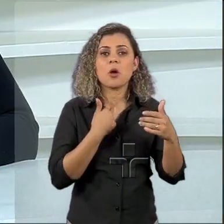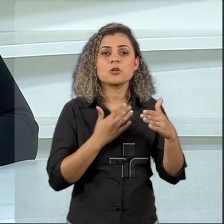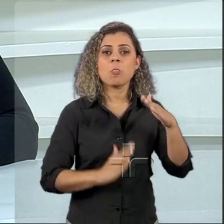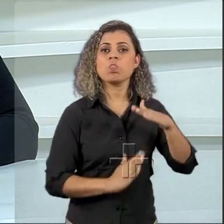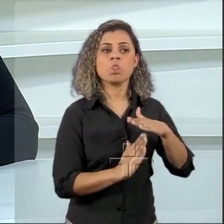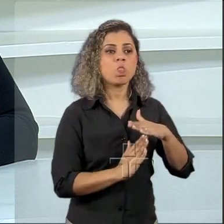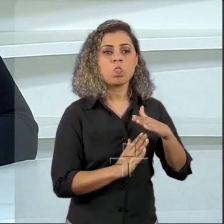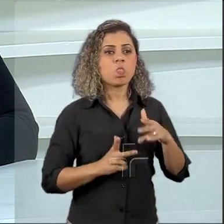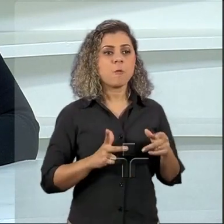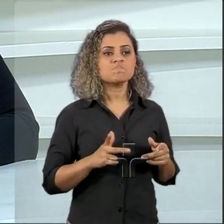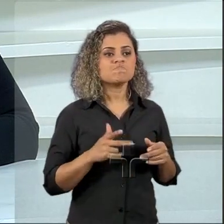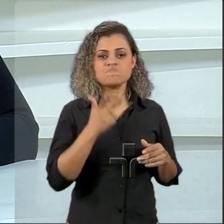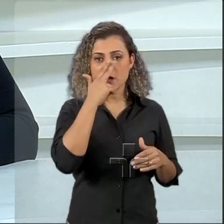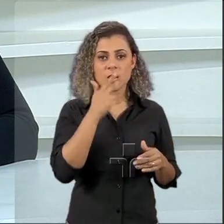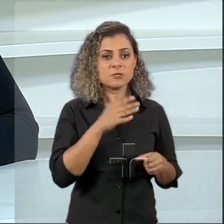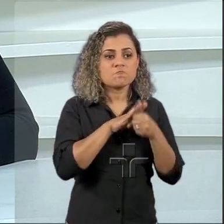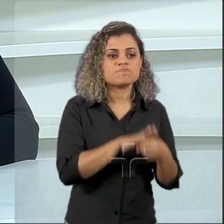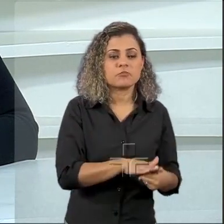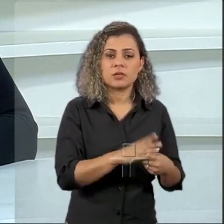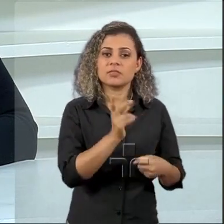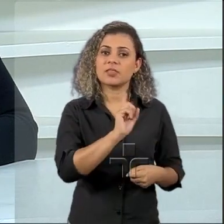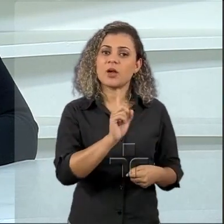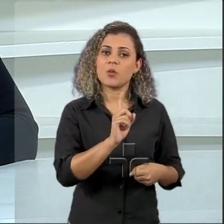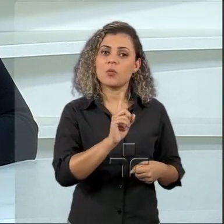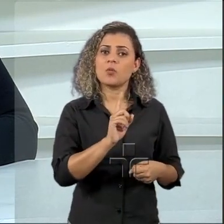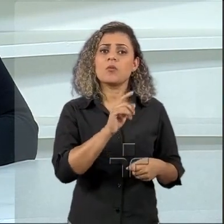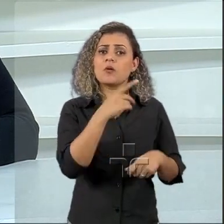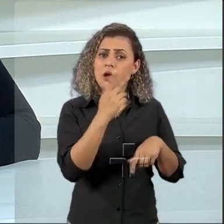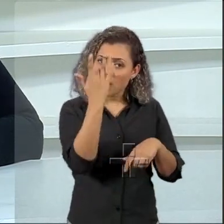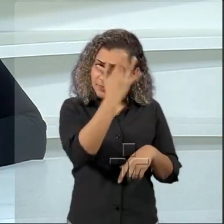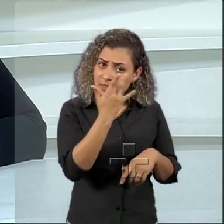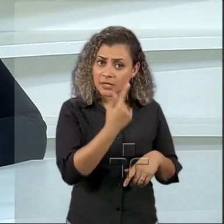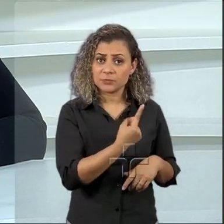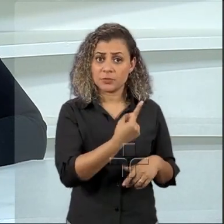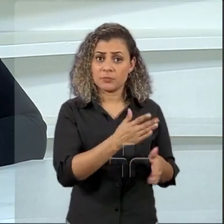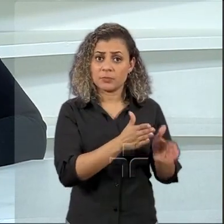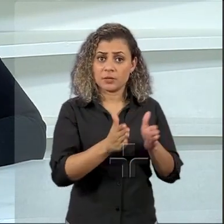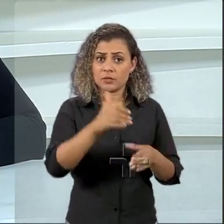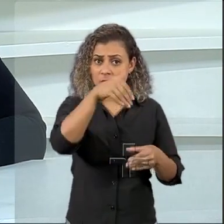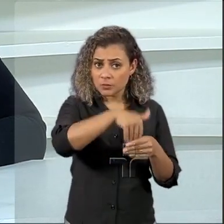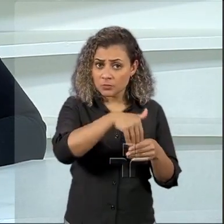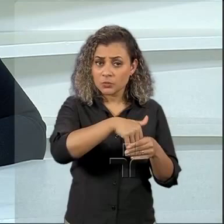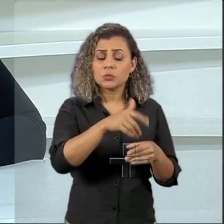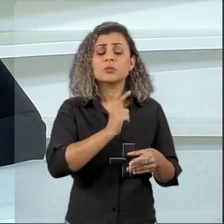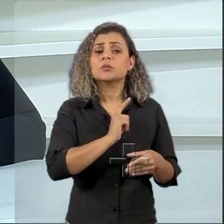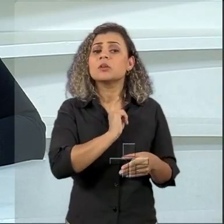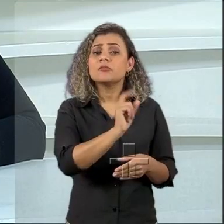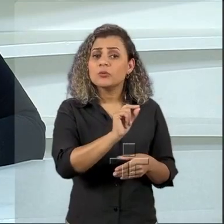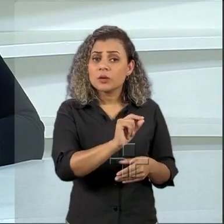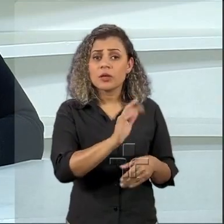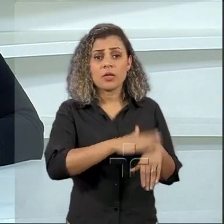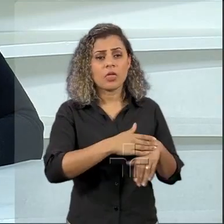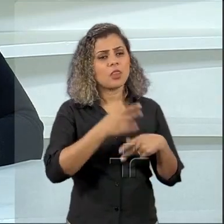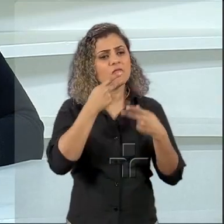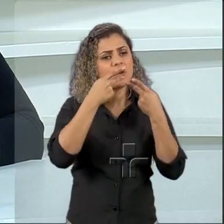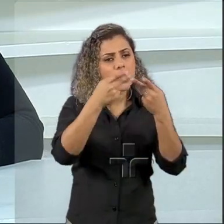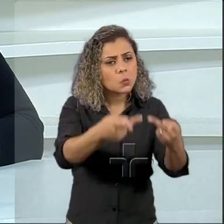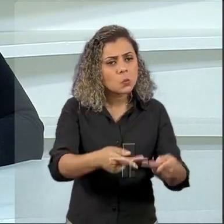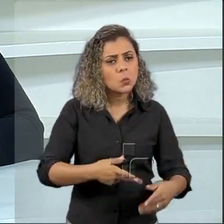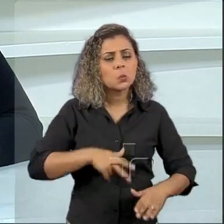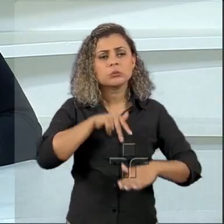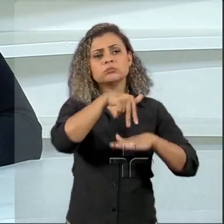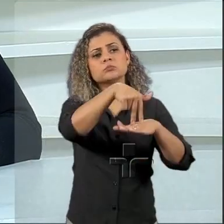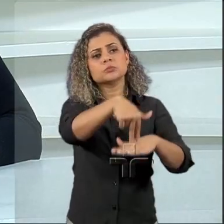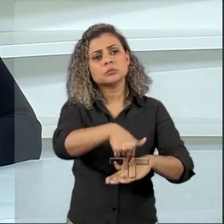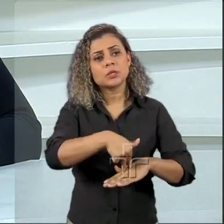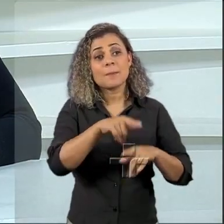Sem dúvida nenhuma. ele agiu, ser o quê? falou, menos tolhido. Ah, tá. Ele agiu, ele falou como um